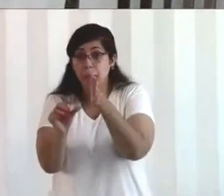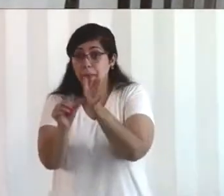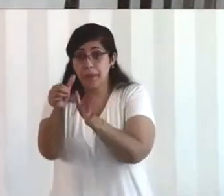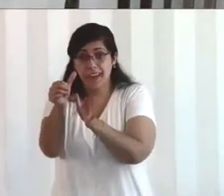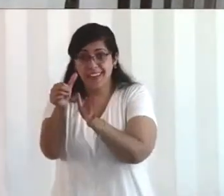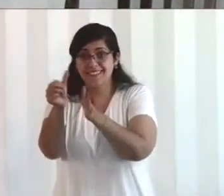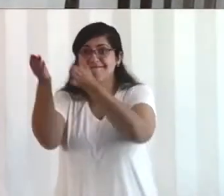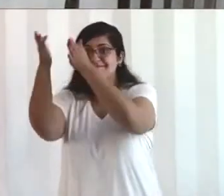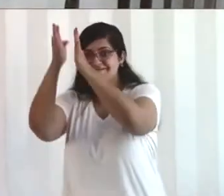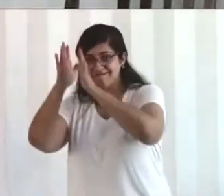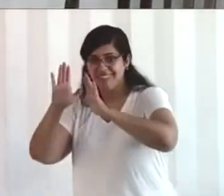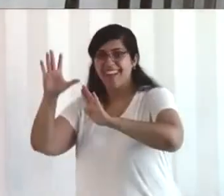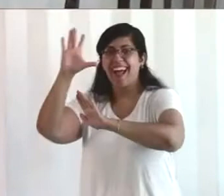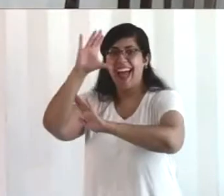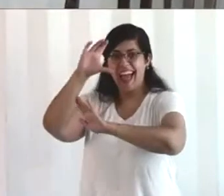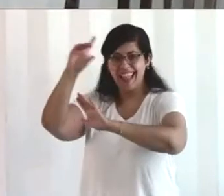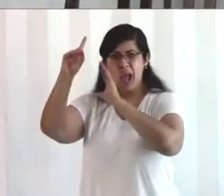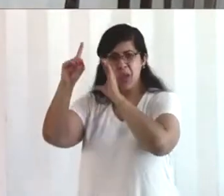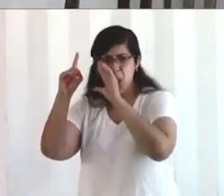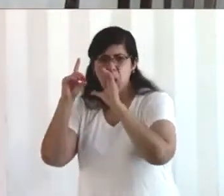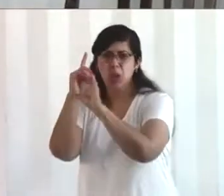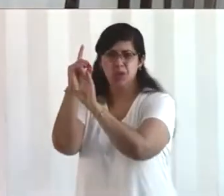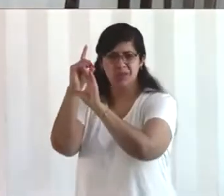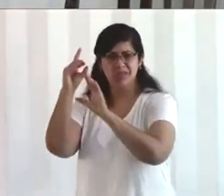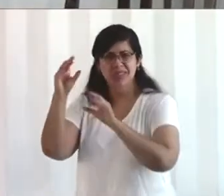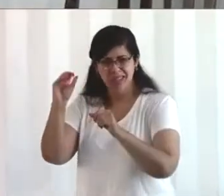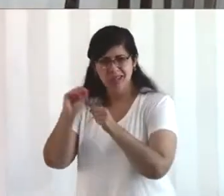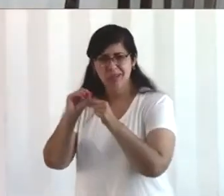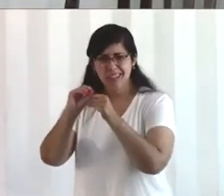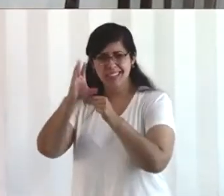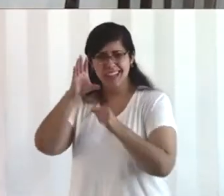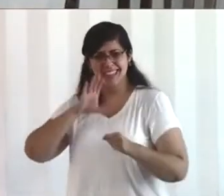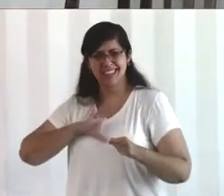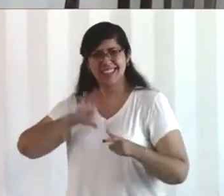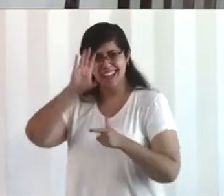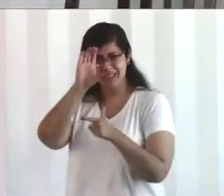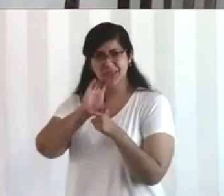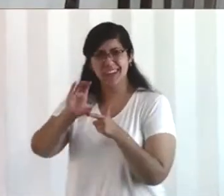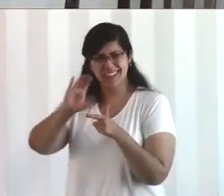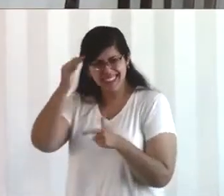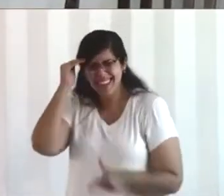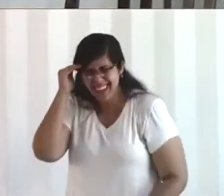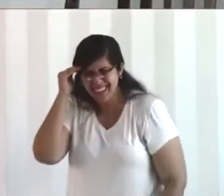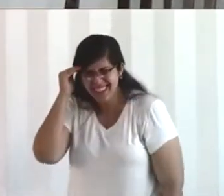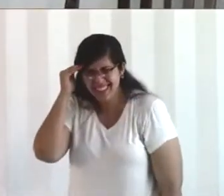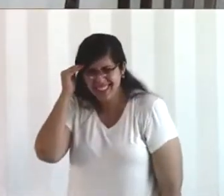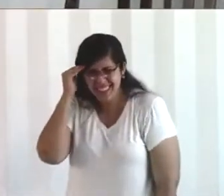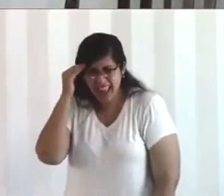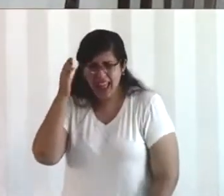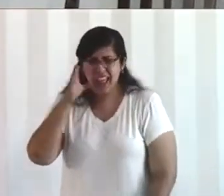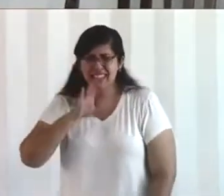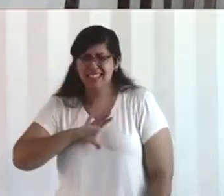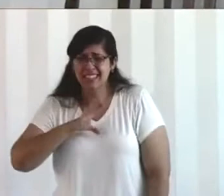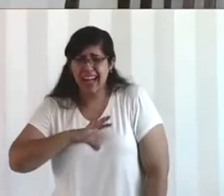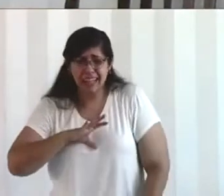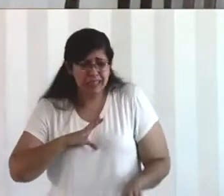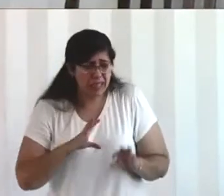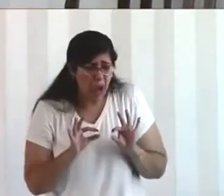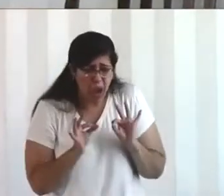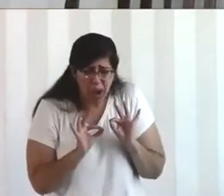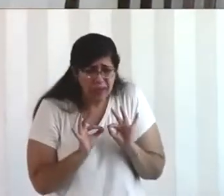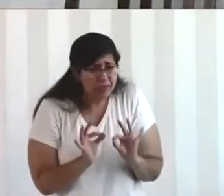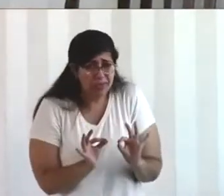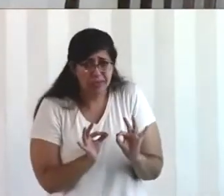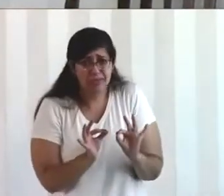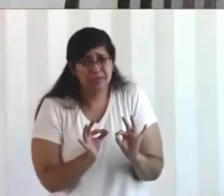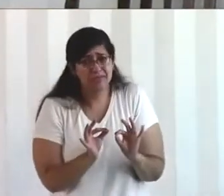Corinto. Deus deu a eles o privilégio de cultuarem-no naquele lugar tão terrível que era